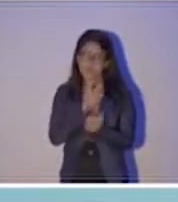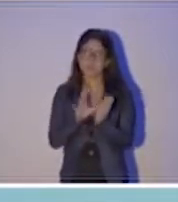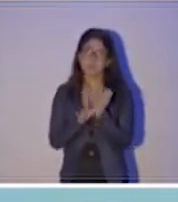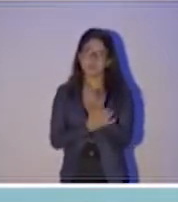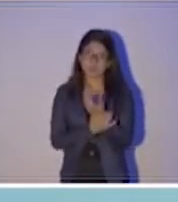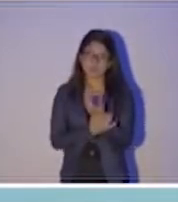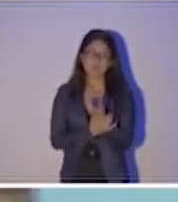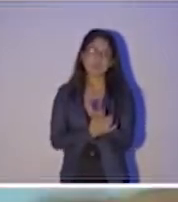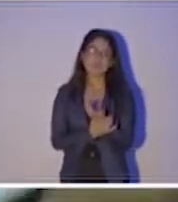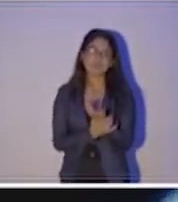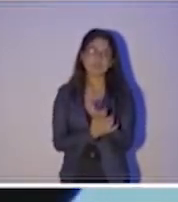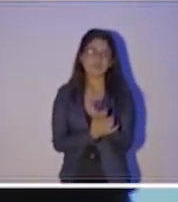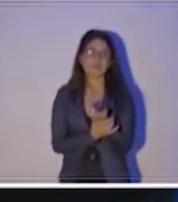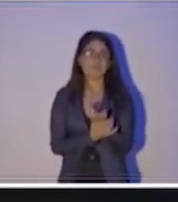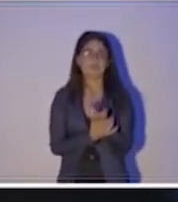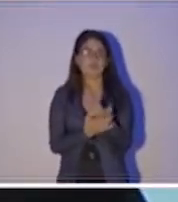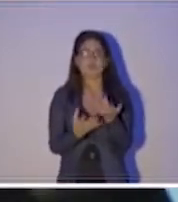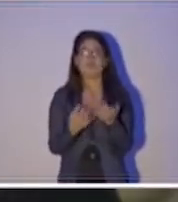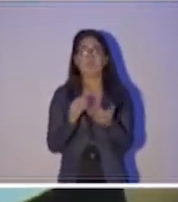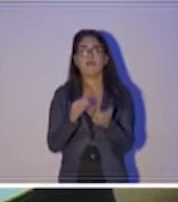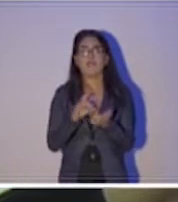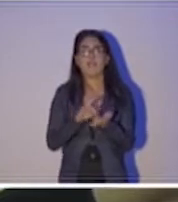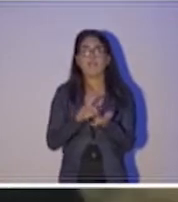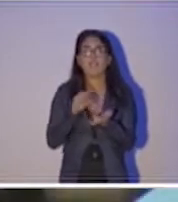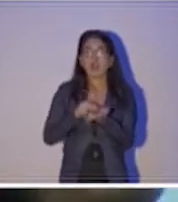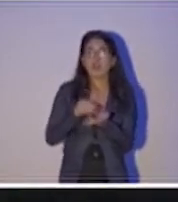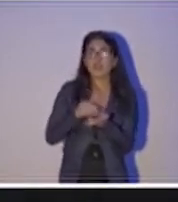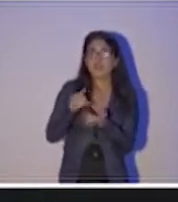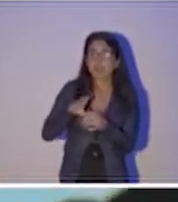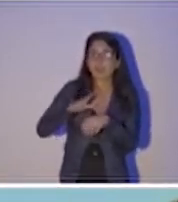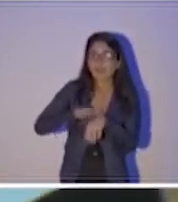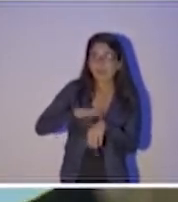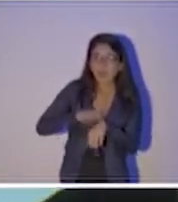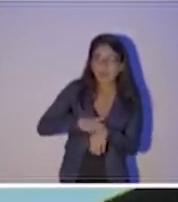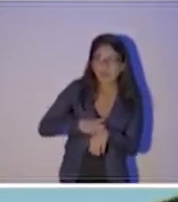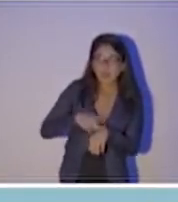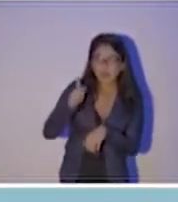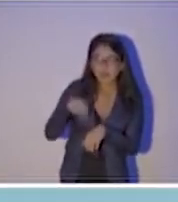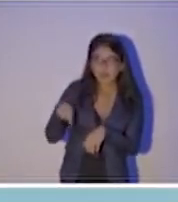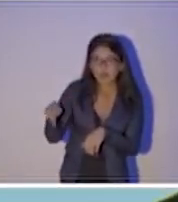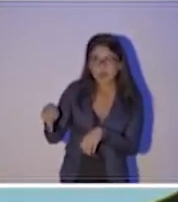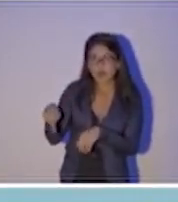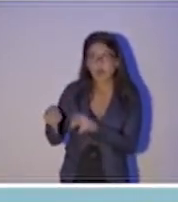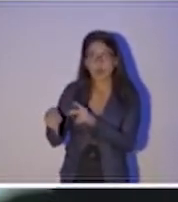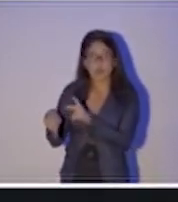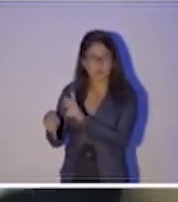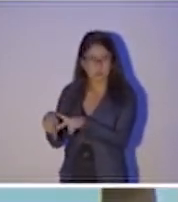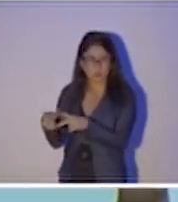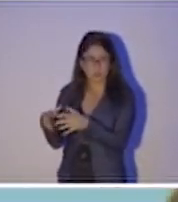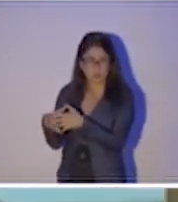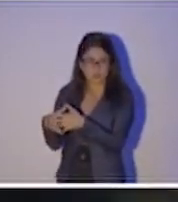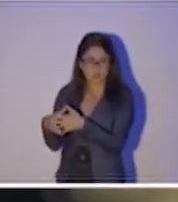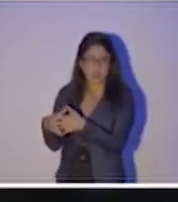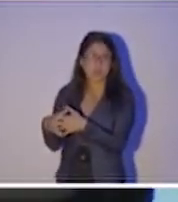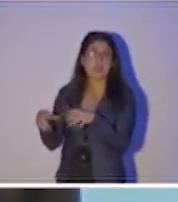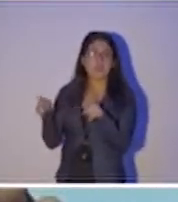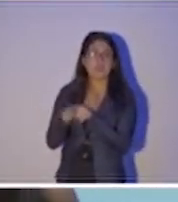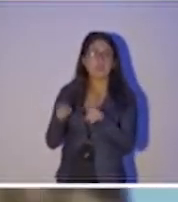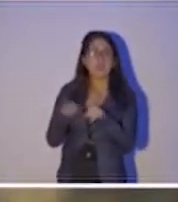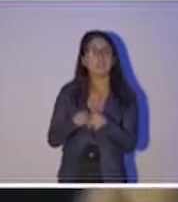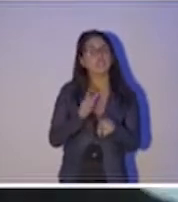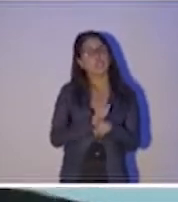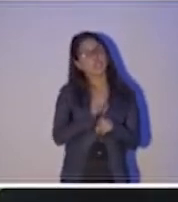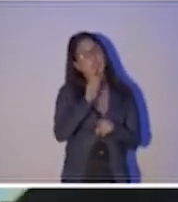Eu iria até mais longe. Não falta só esse tempo entre professores, entre pares, mas também entre supervisão,